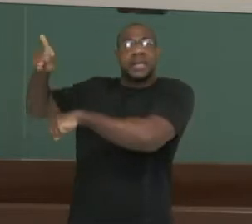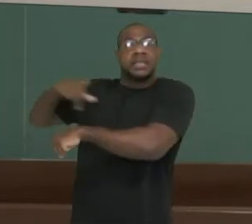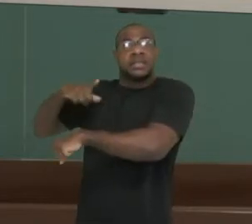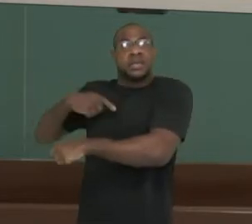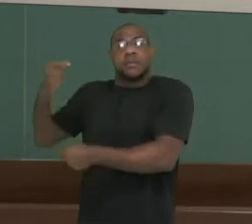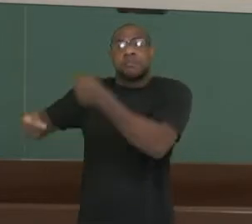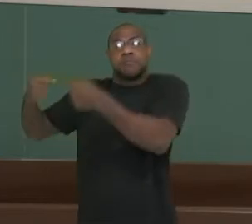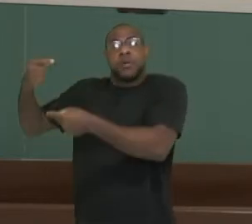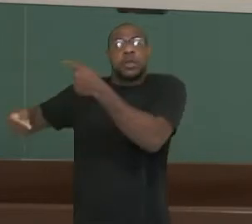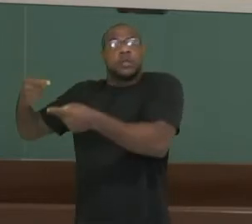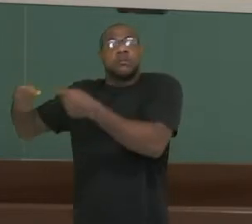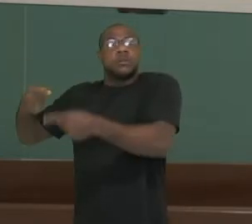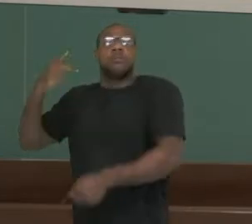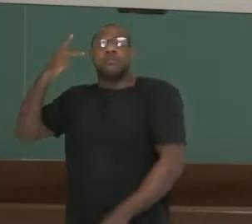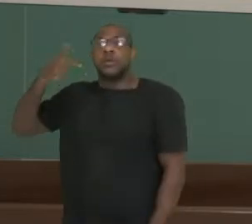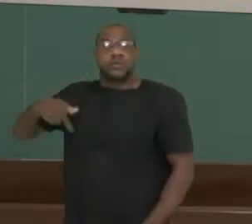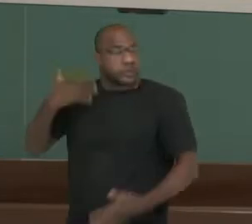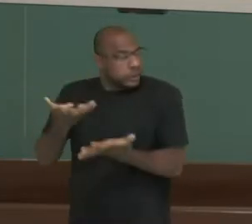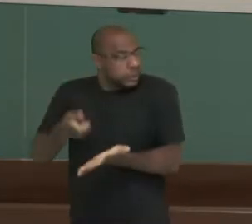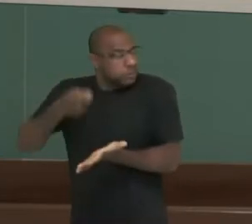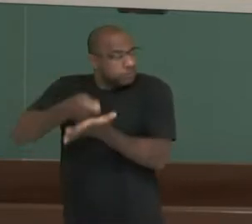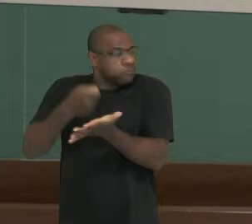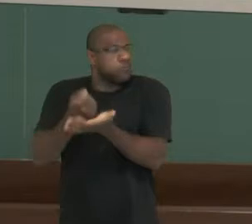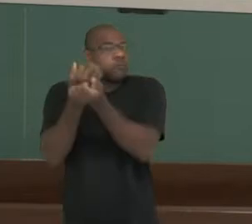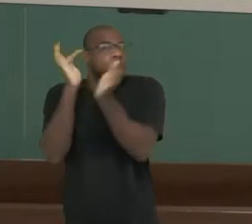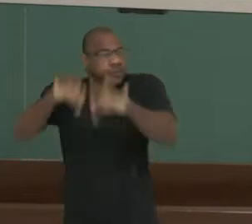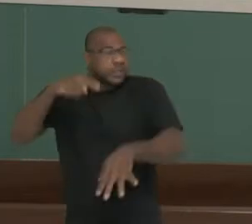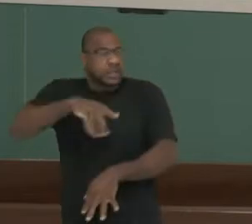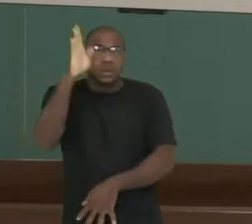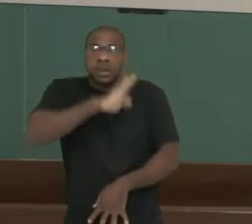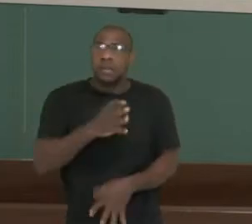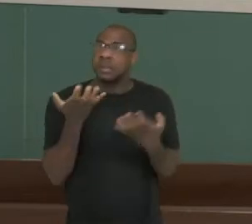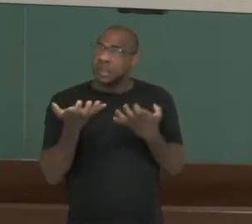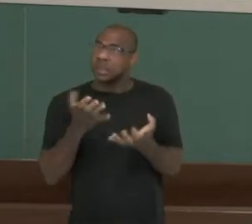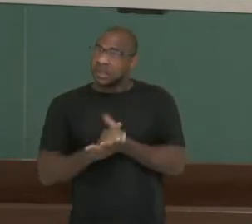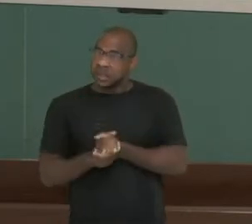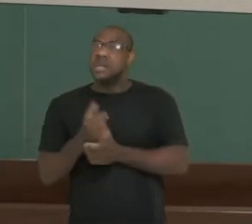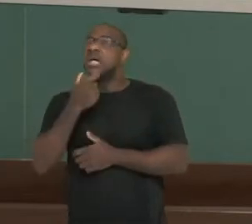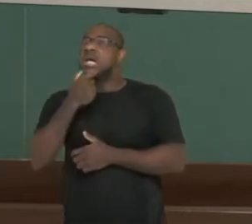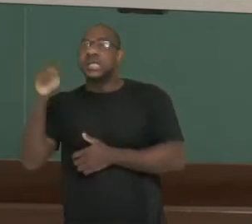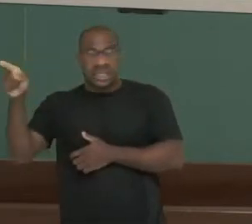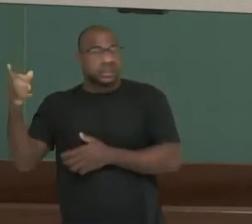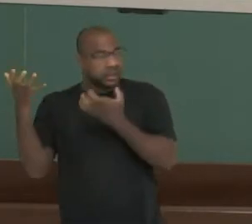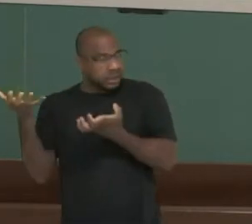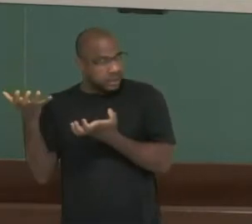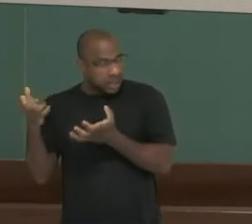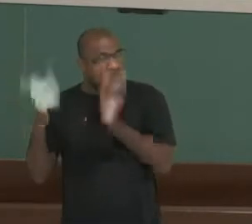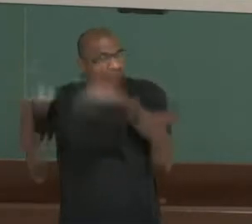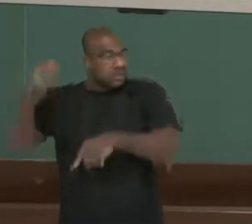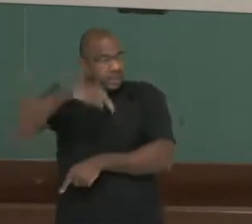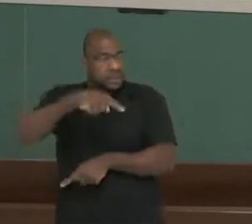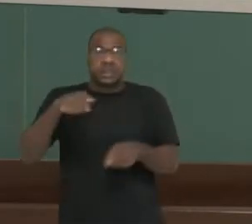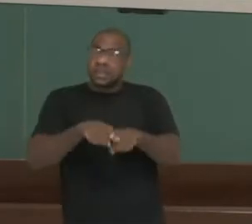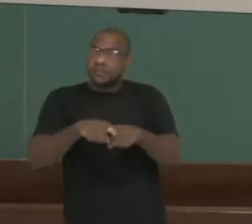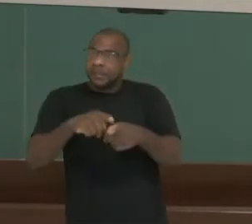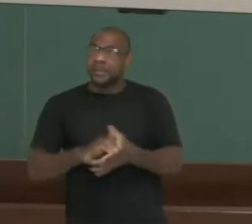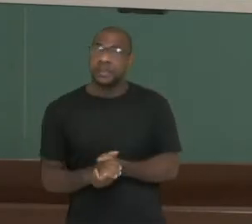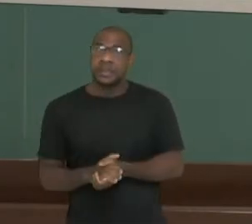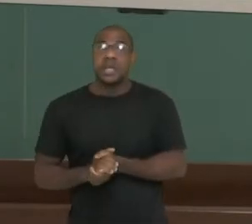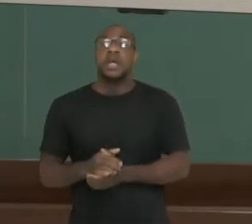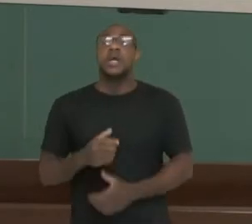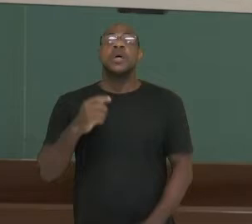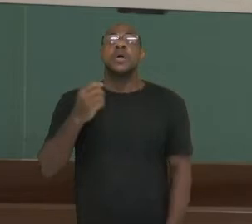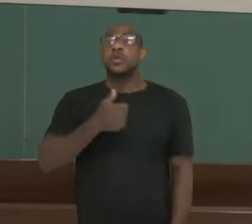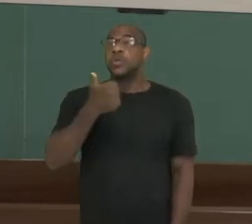política nacional, exigindo o fim da escravidão negra, isso já desde anteriormente, quando ainda Dom Pedro